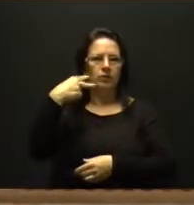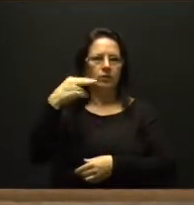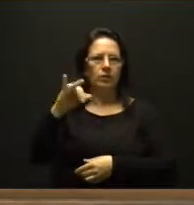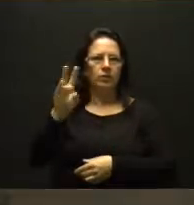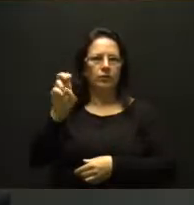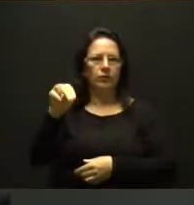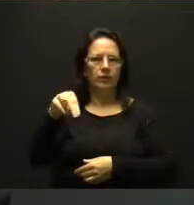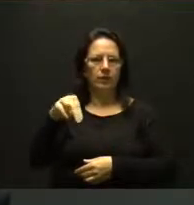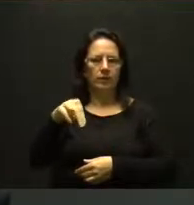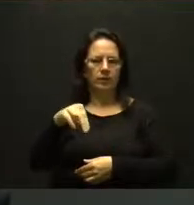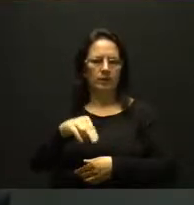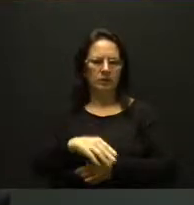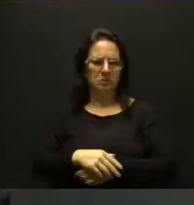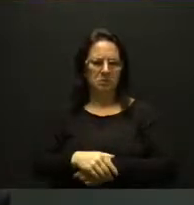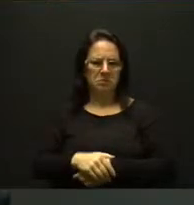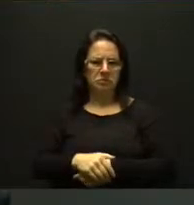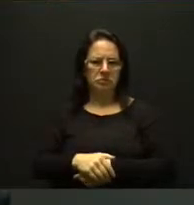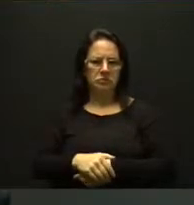noiva